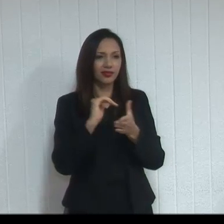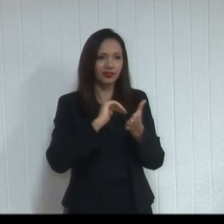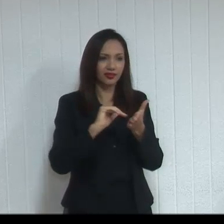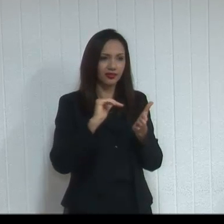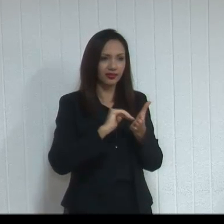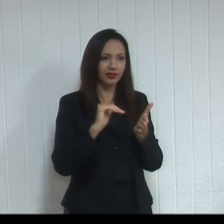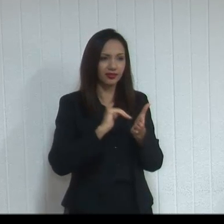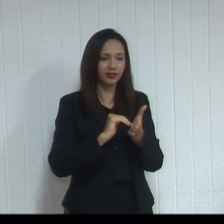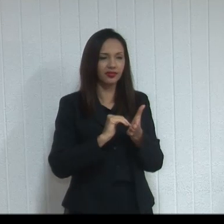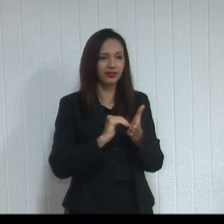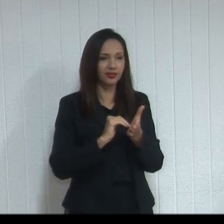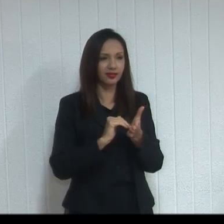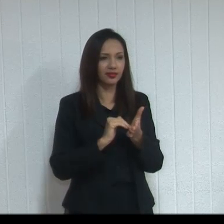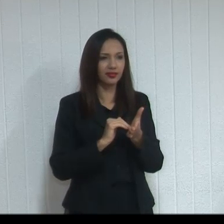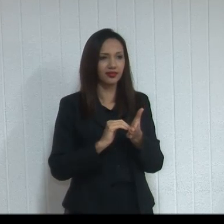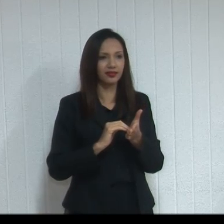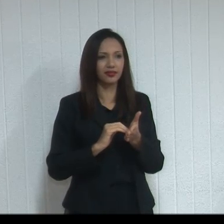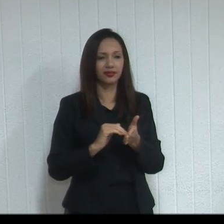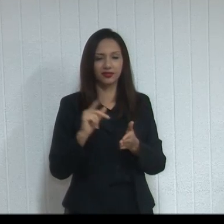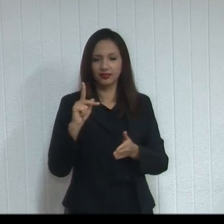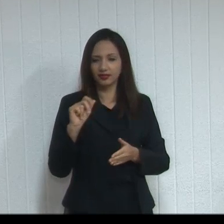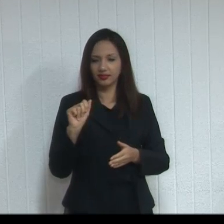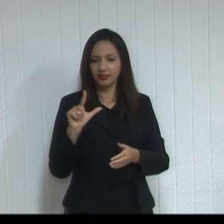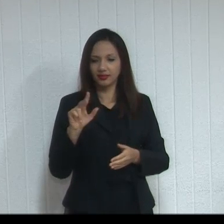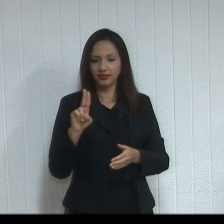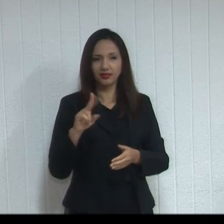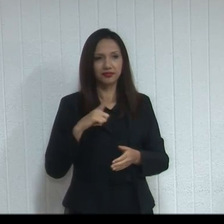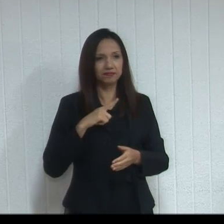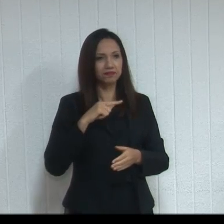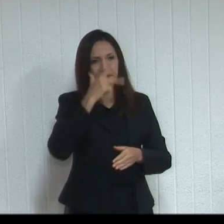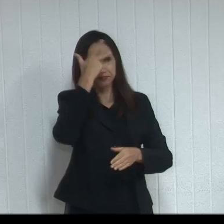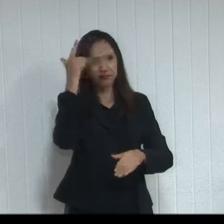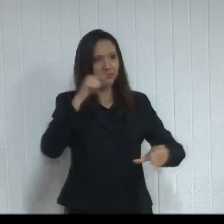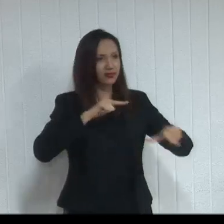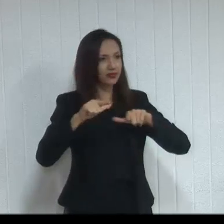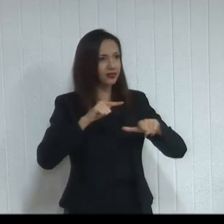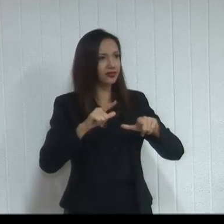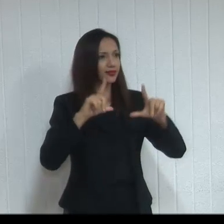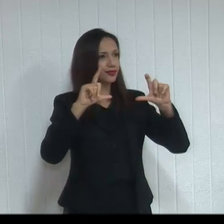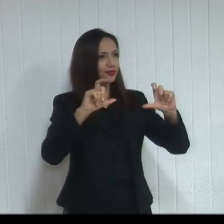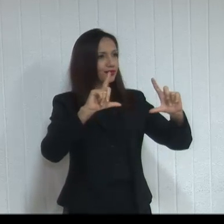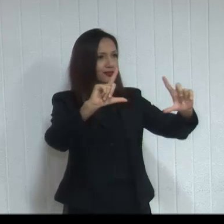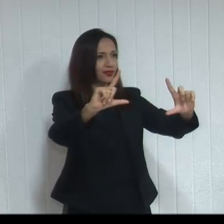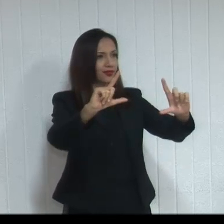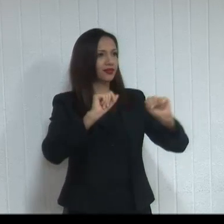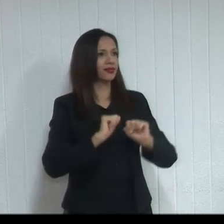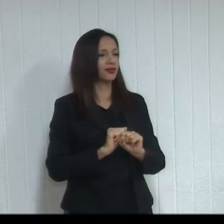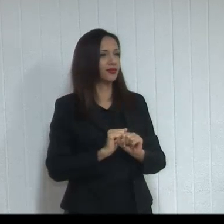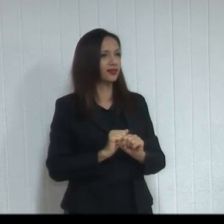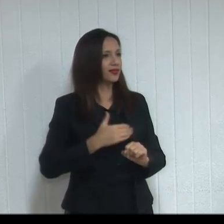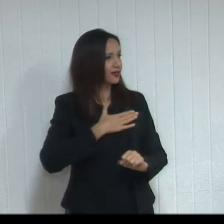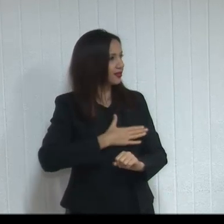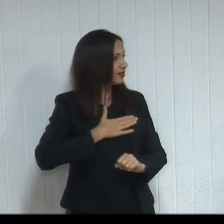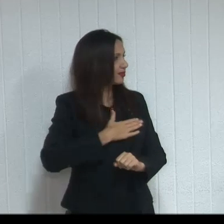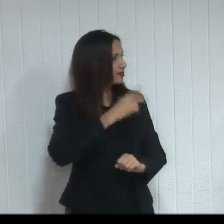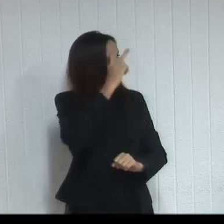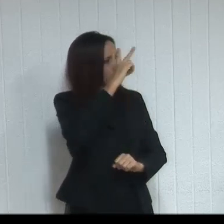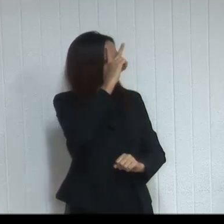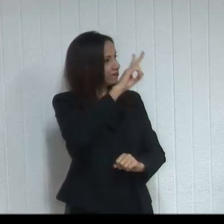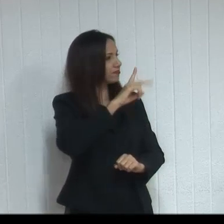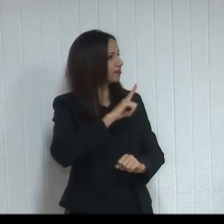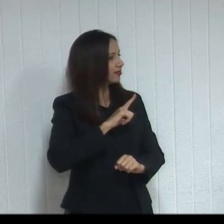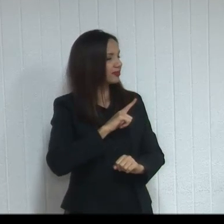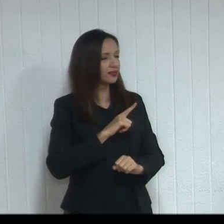Balu, famoso Balu. Não é? O pessoal trabalhou lá, não é? Então eu fiz questão de deixar a foto, Balu, porque senão eu também gosto dessa história de